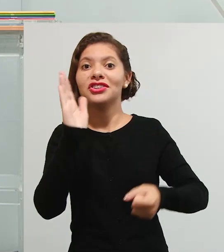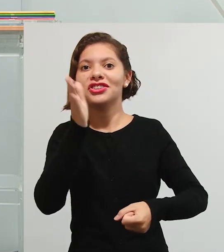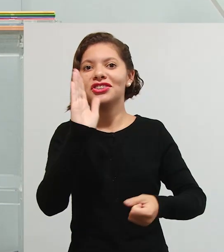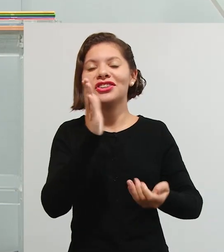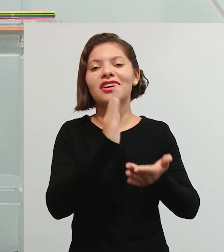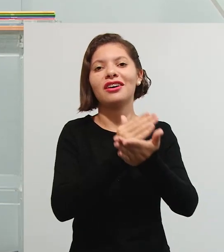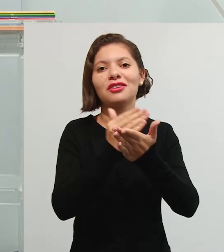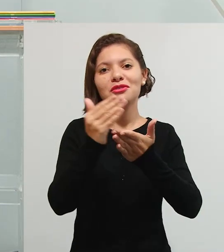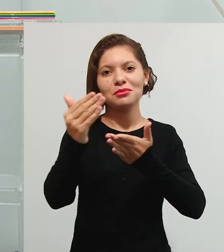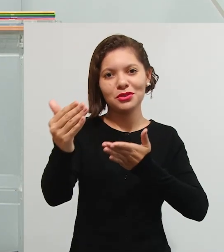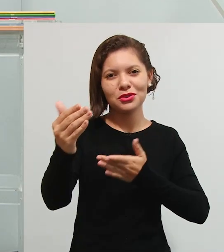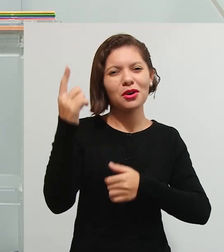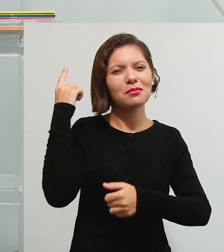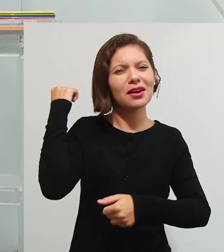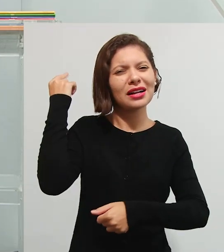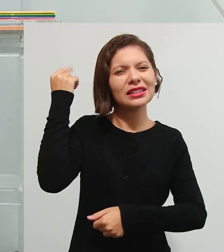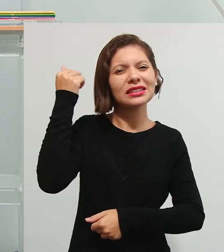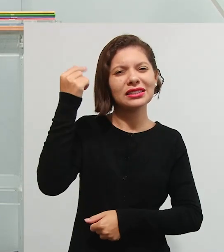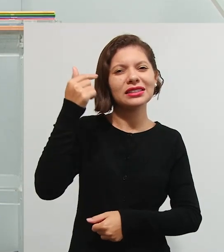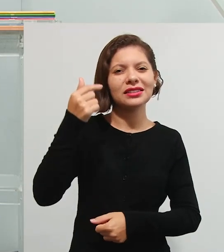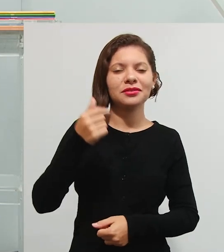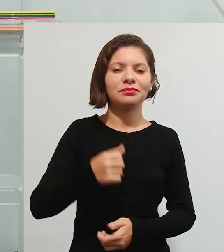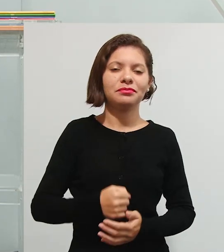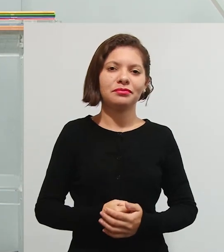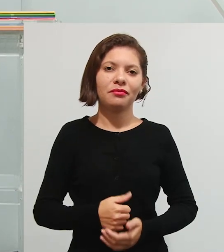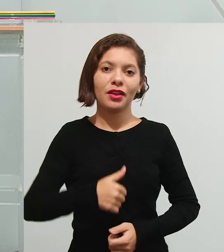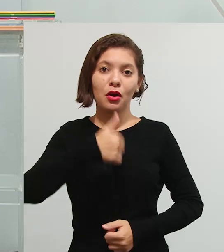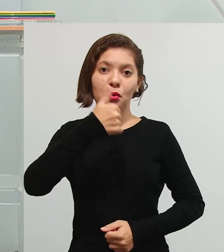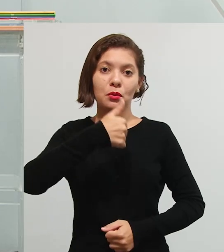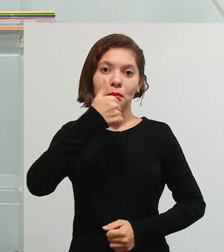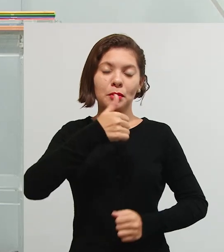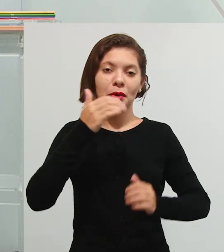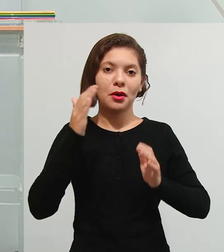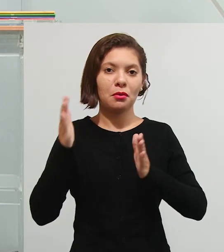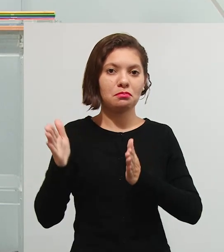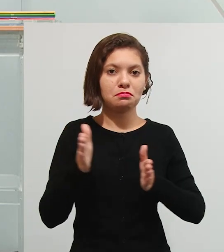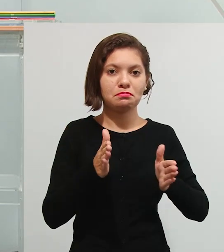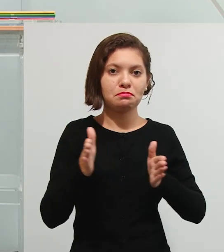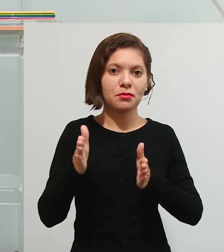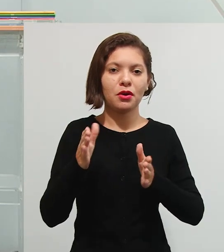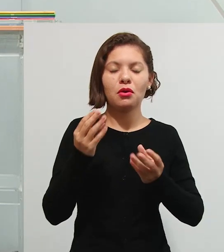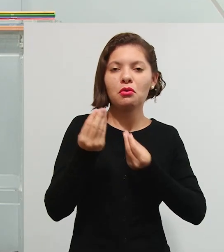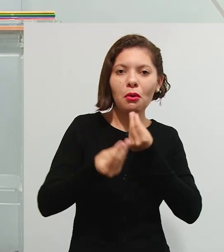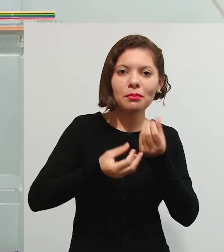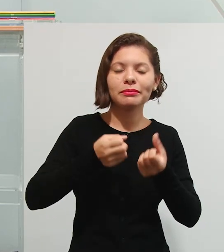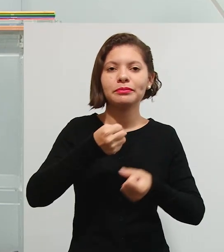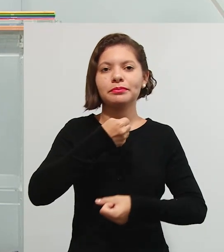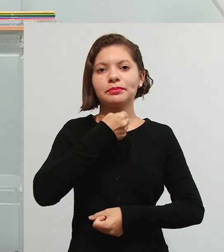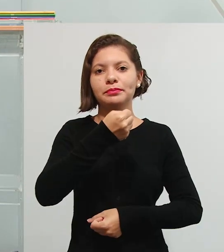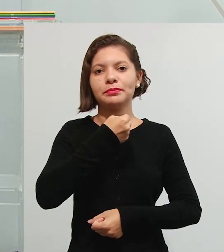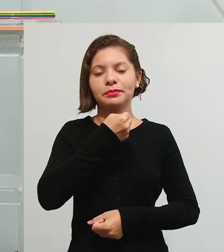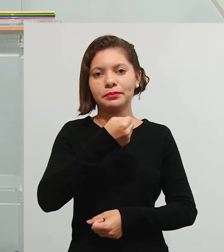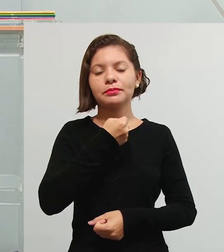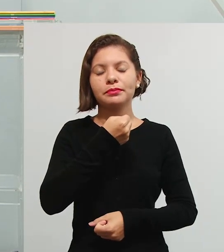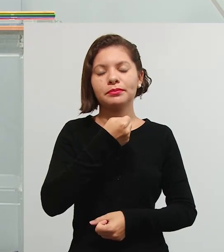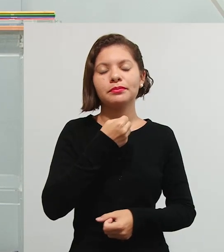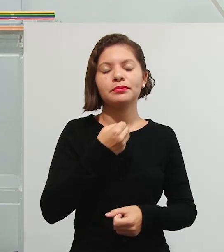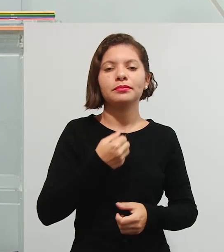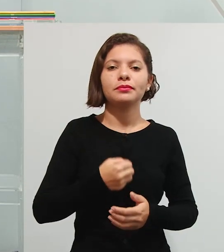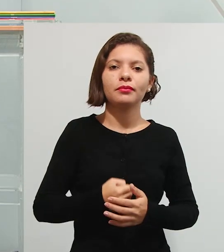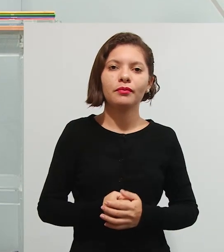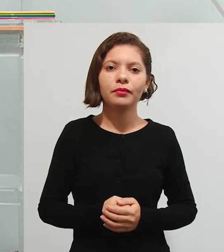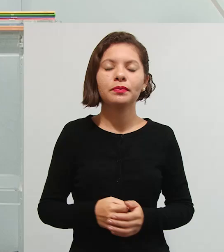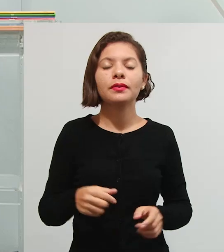iniciaram esses processos investigativos no primeiro período, né, com as entrevistas, com as